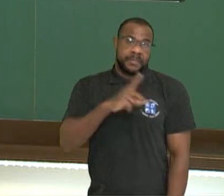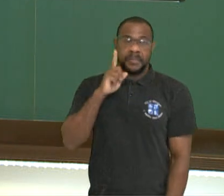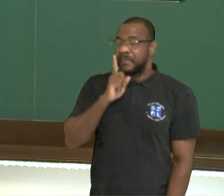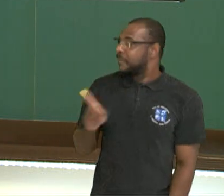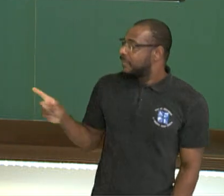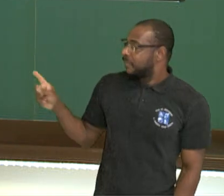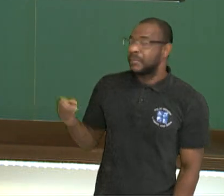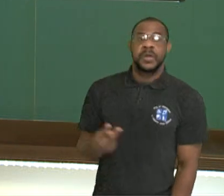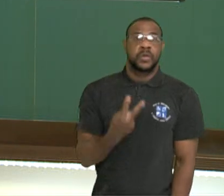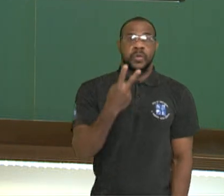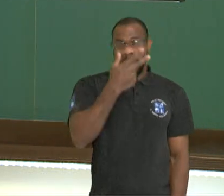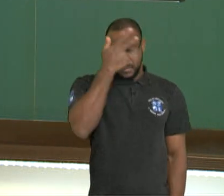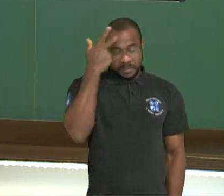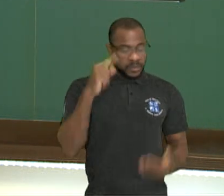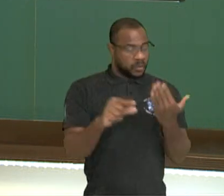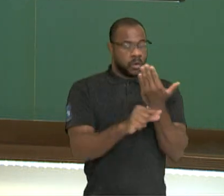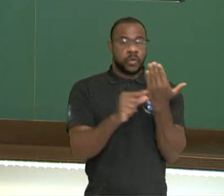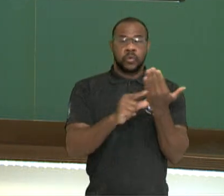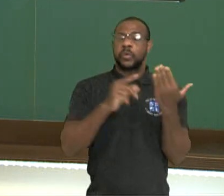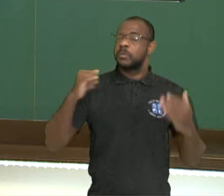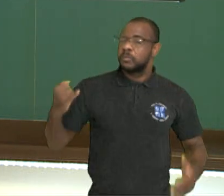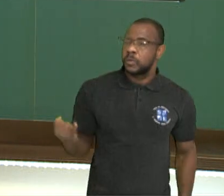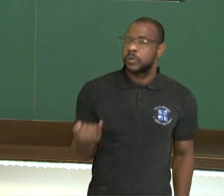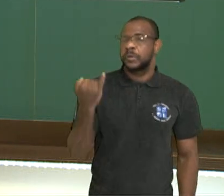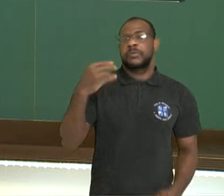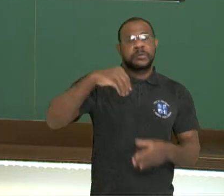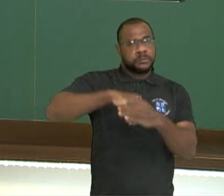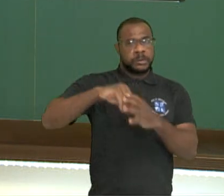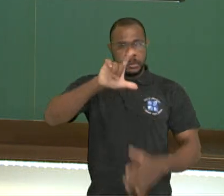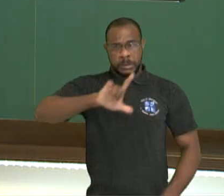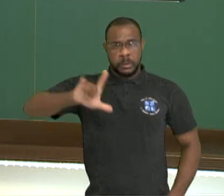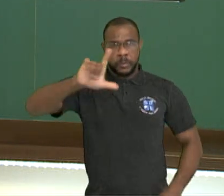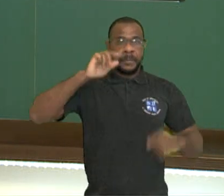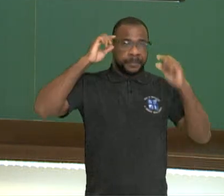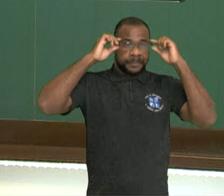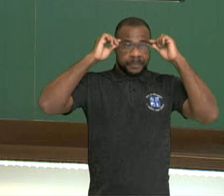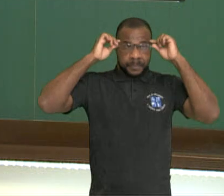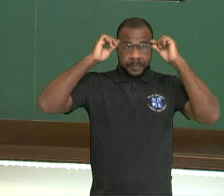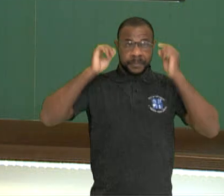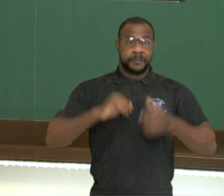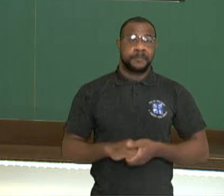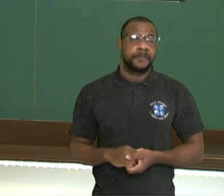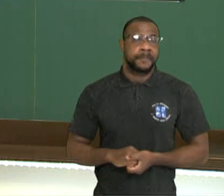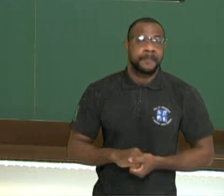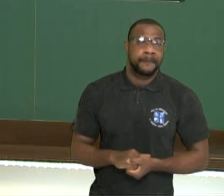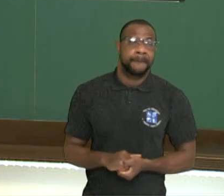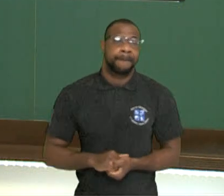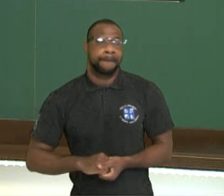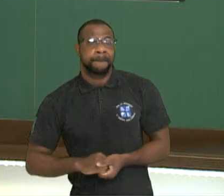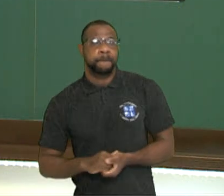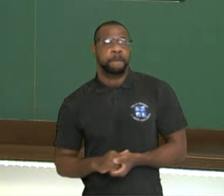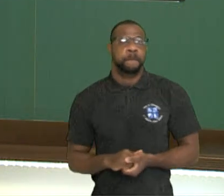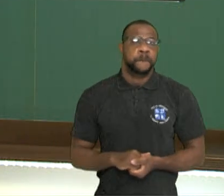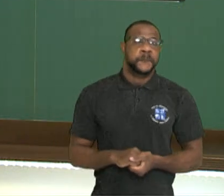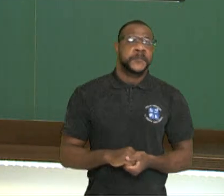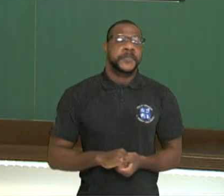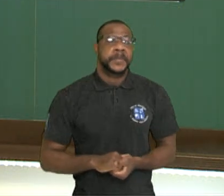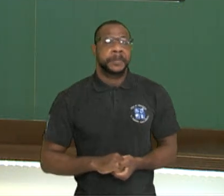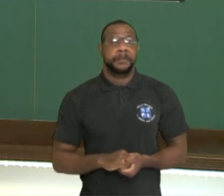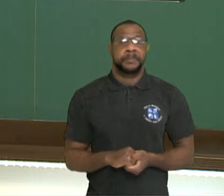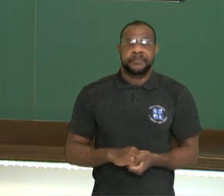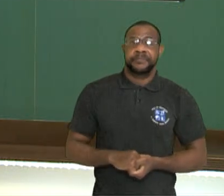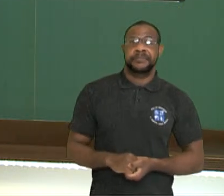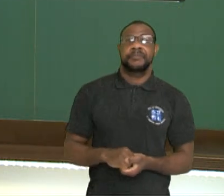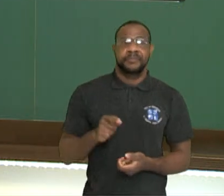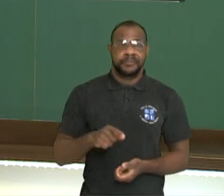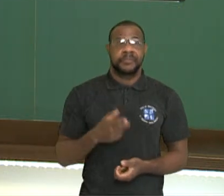dois autores muito importantes da nossa literatura. Temos aqui já a primeira carta, que